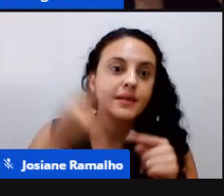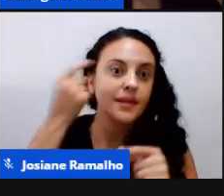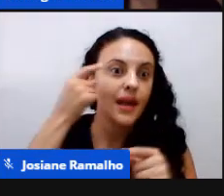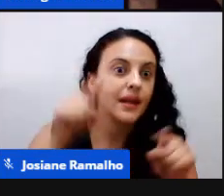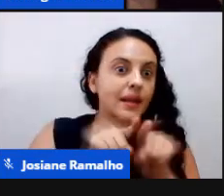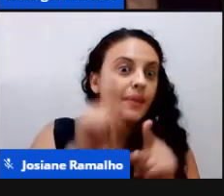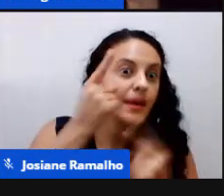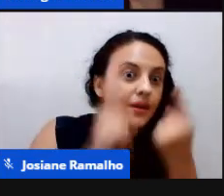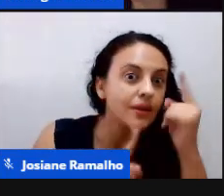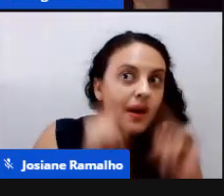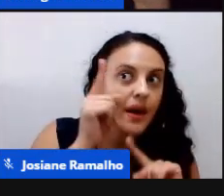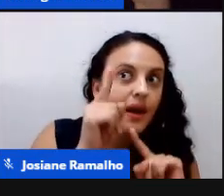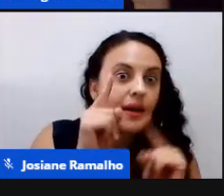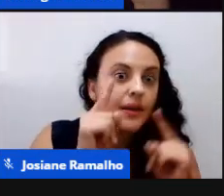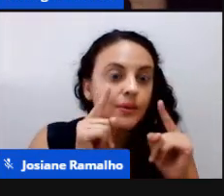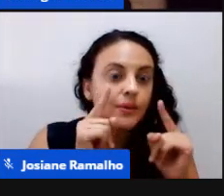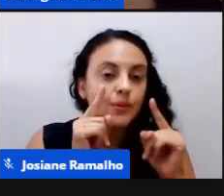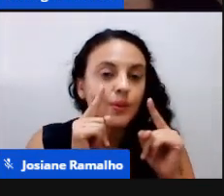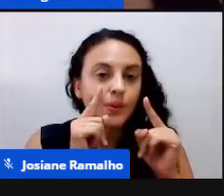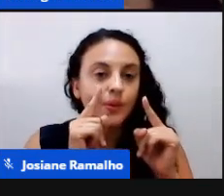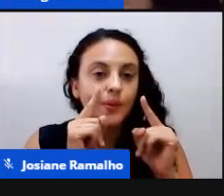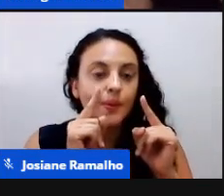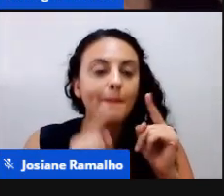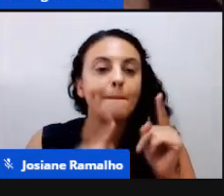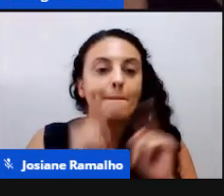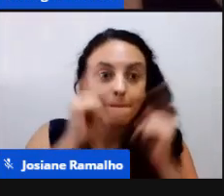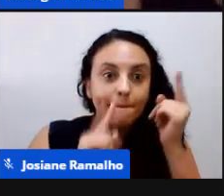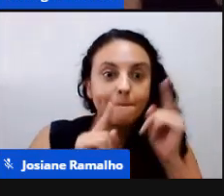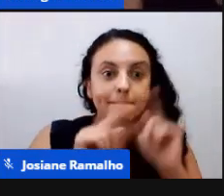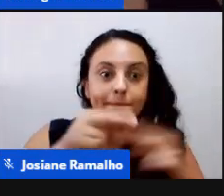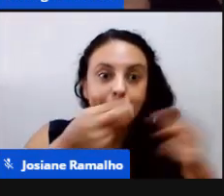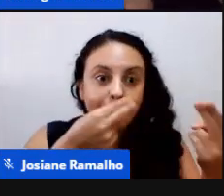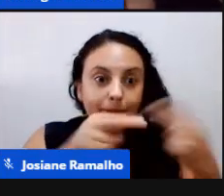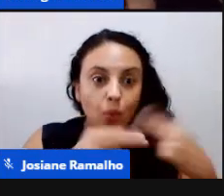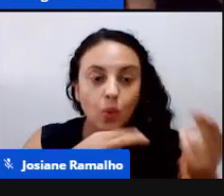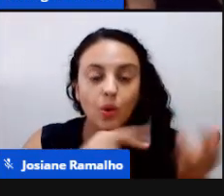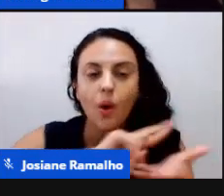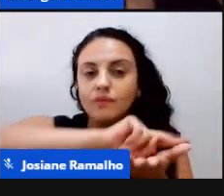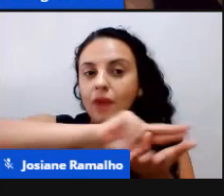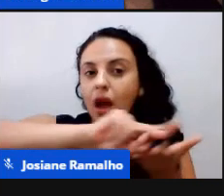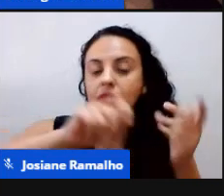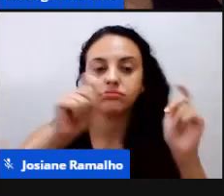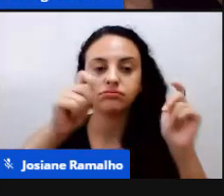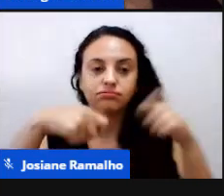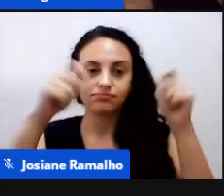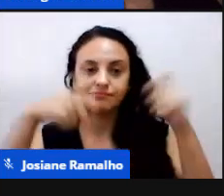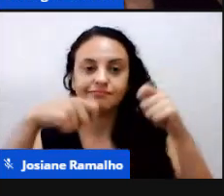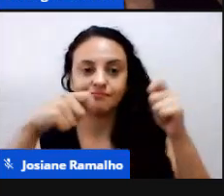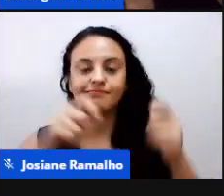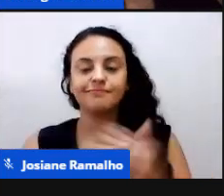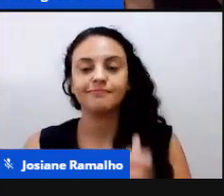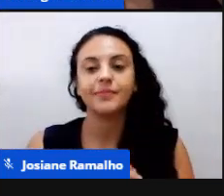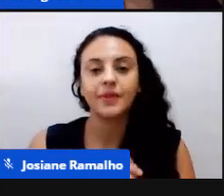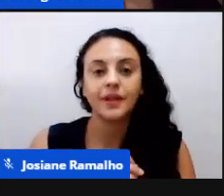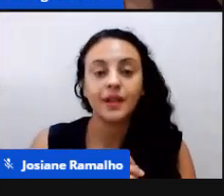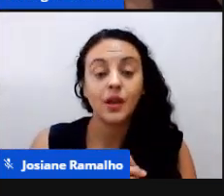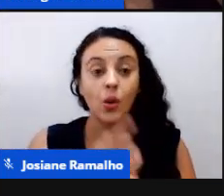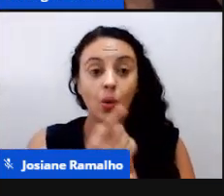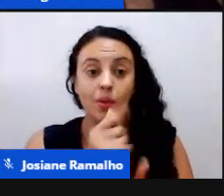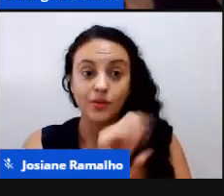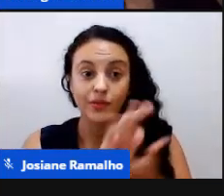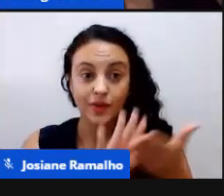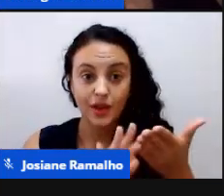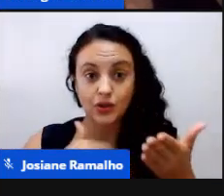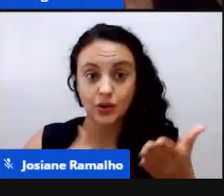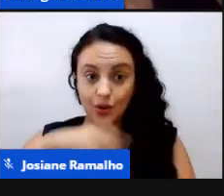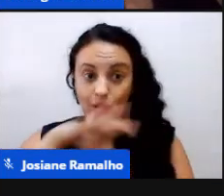música, podendo pensar nas inúmeras possibilidades que o campo nos oferece. Uma das atividades que eu gosto de